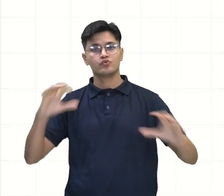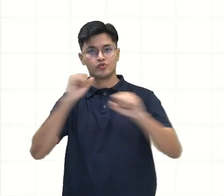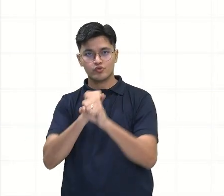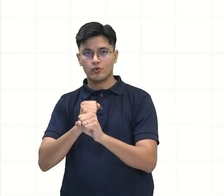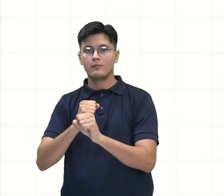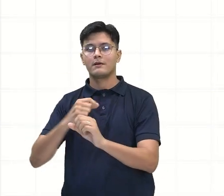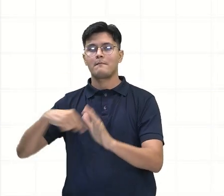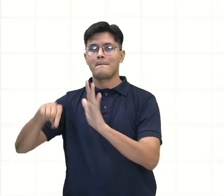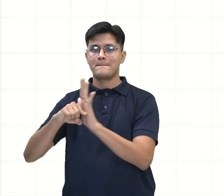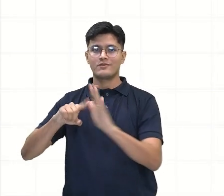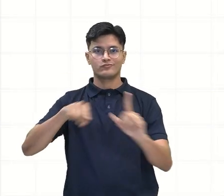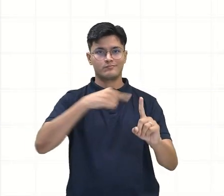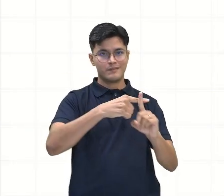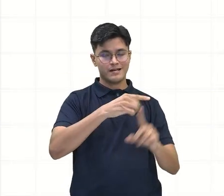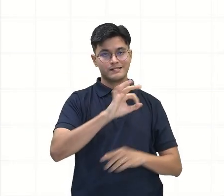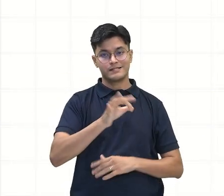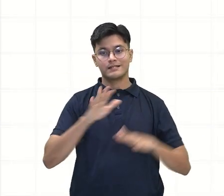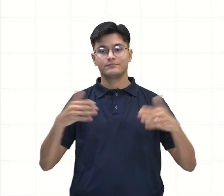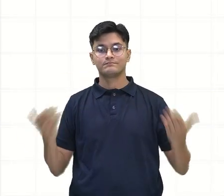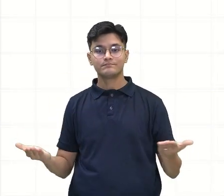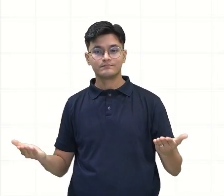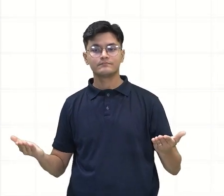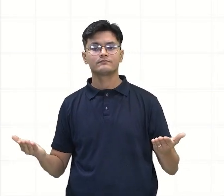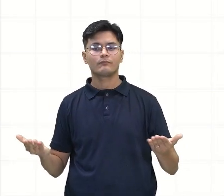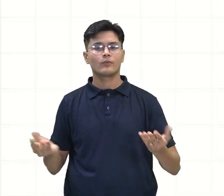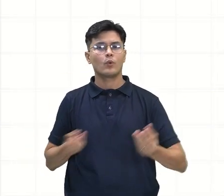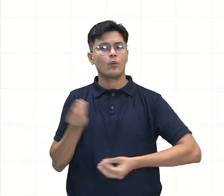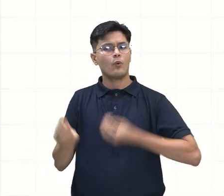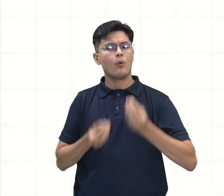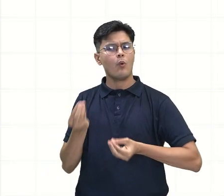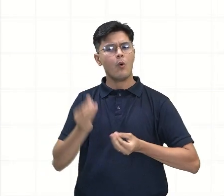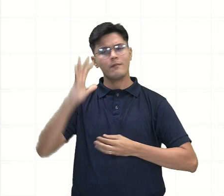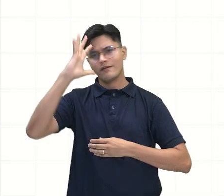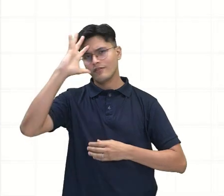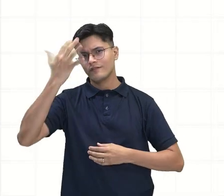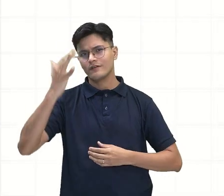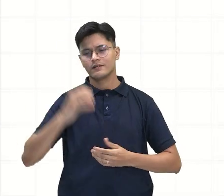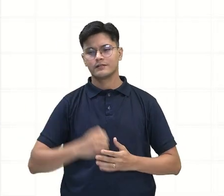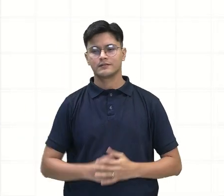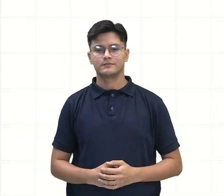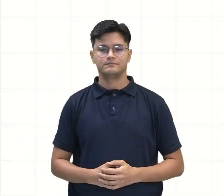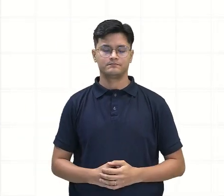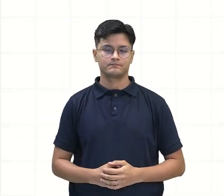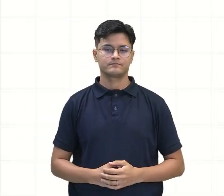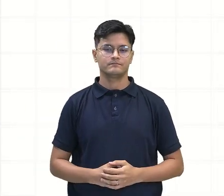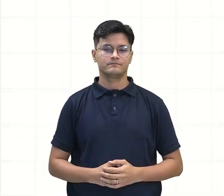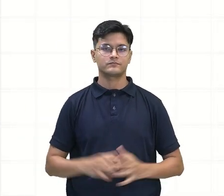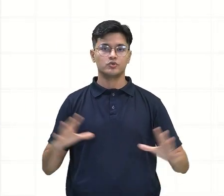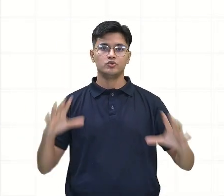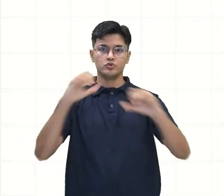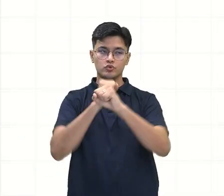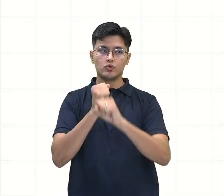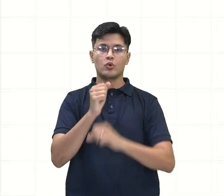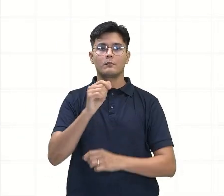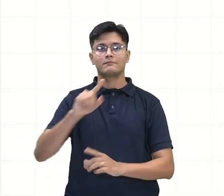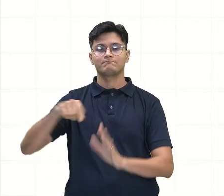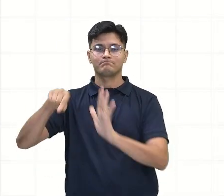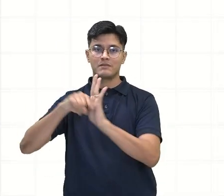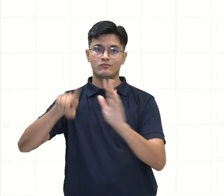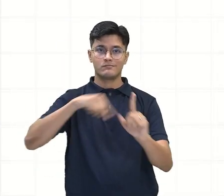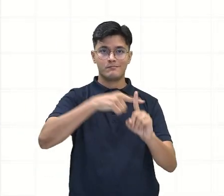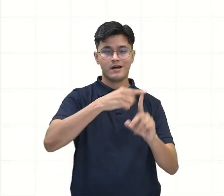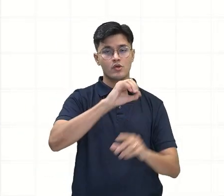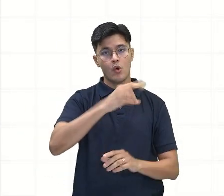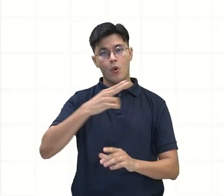Na adição de sinais, de números com sinais diferentes, o que eu vou fazer? Eu vou subtrair